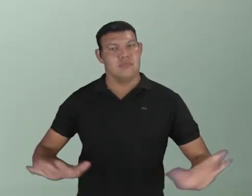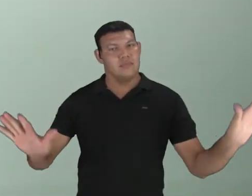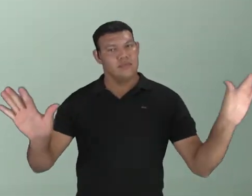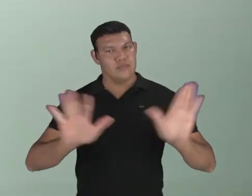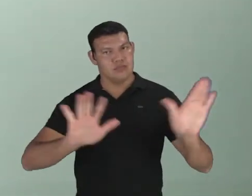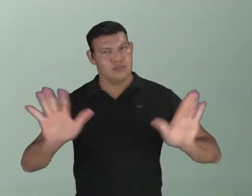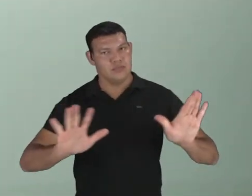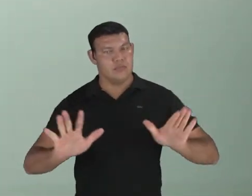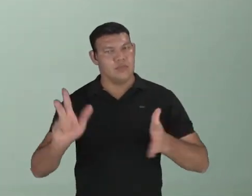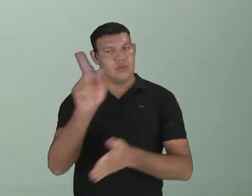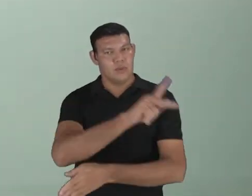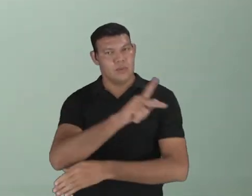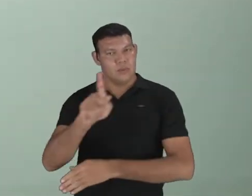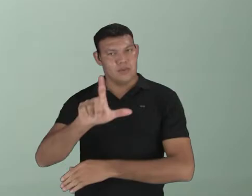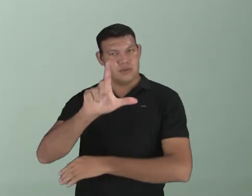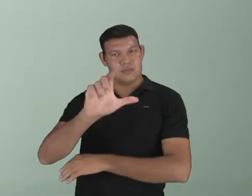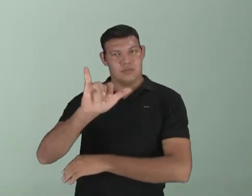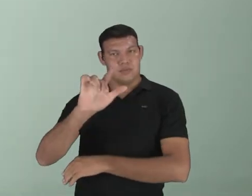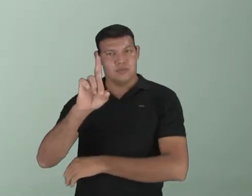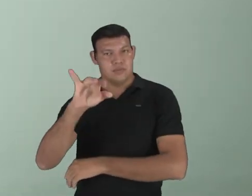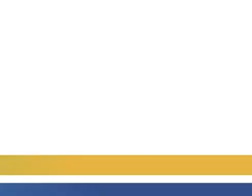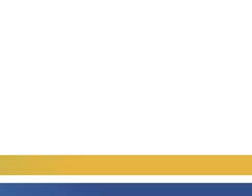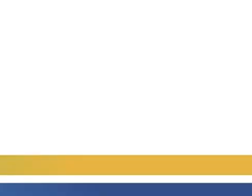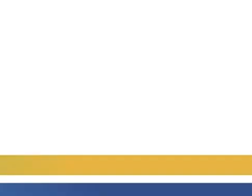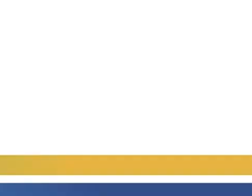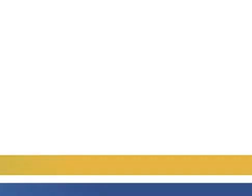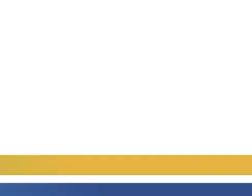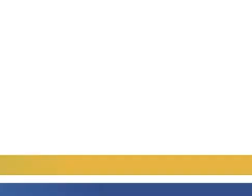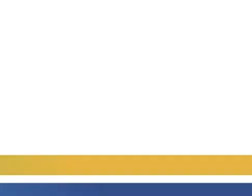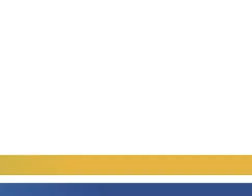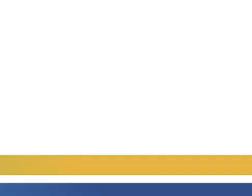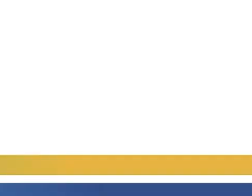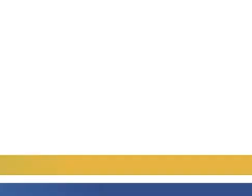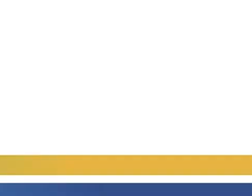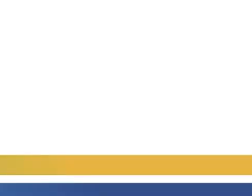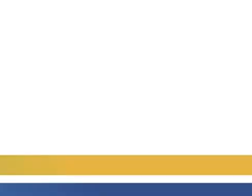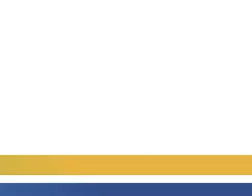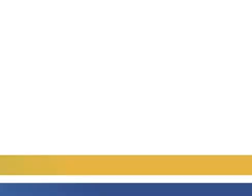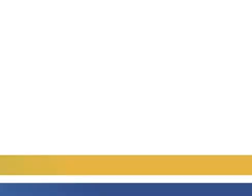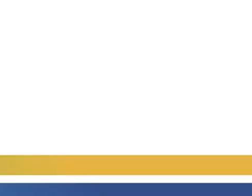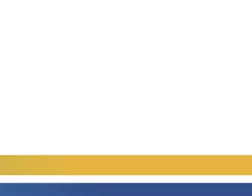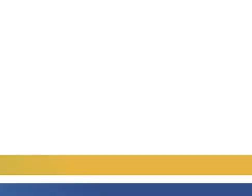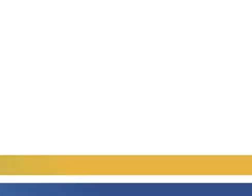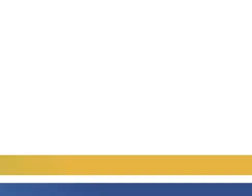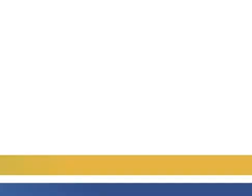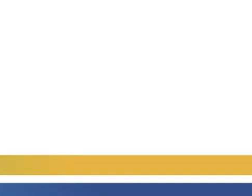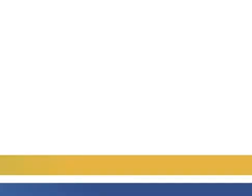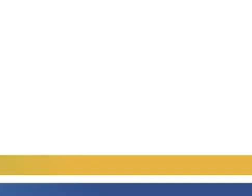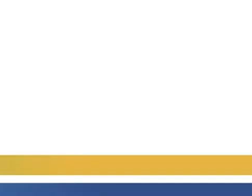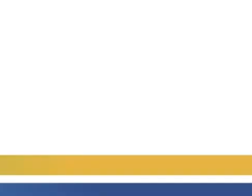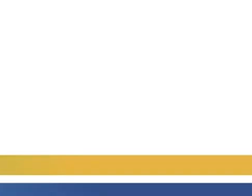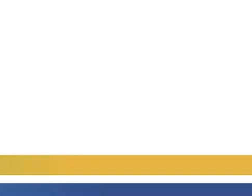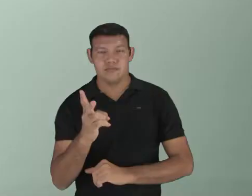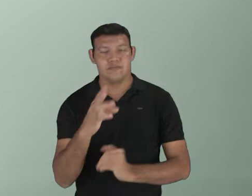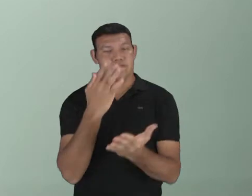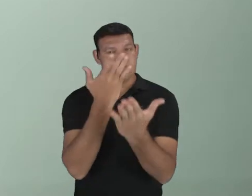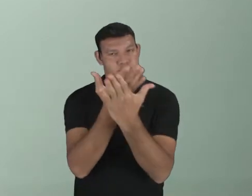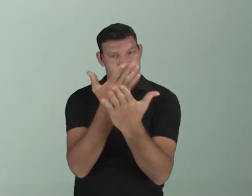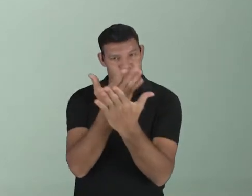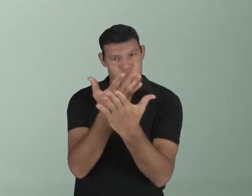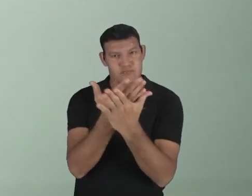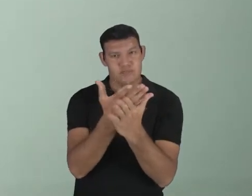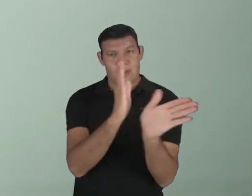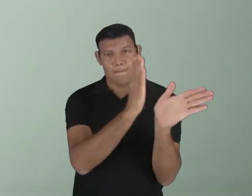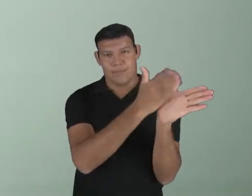Olá, eu sou a professora Lídia e hoje na aula de número 3 a gente vai dar continuidade àquela série de aulas